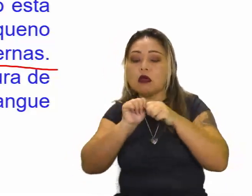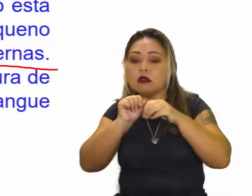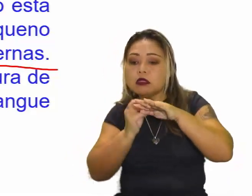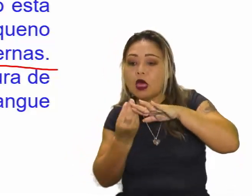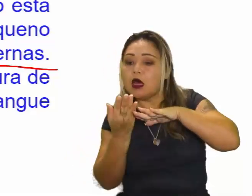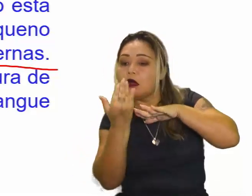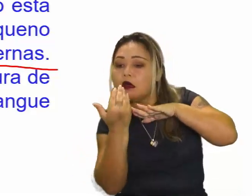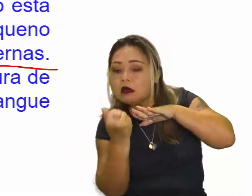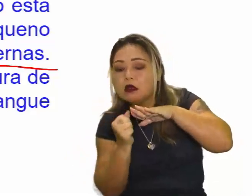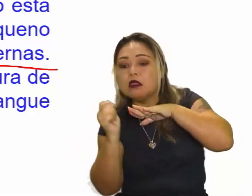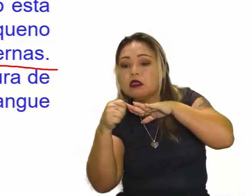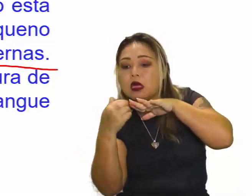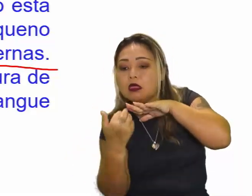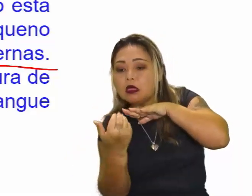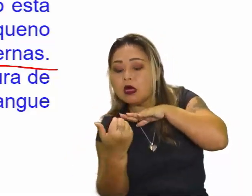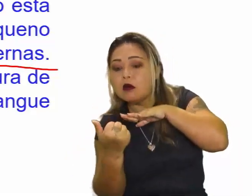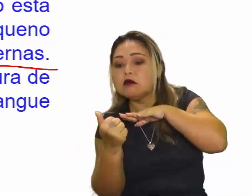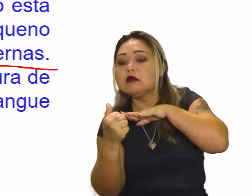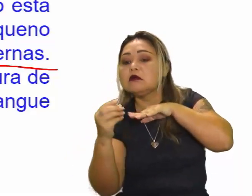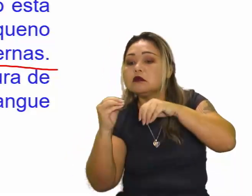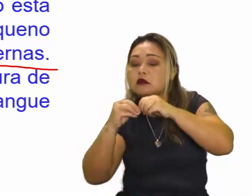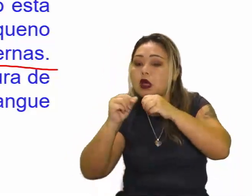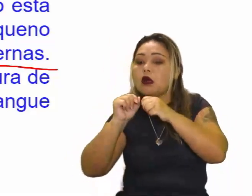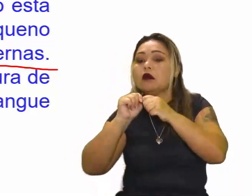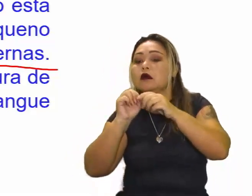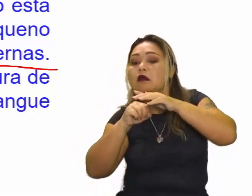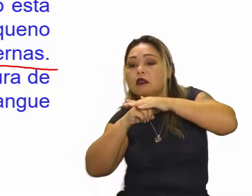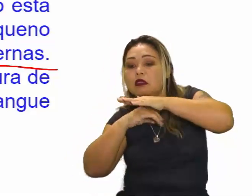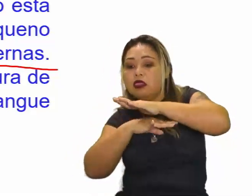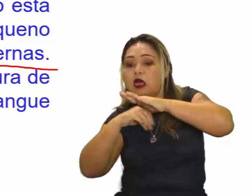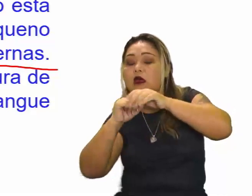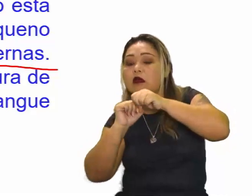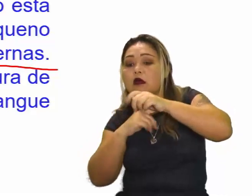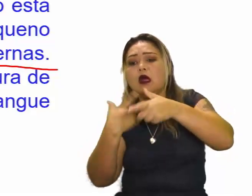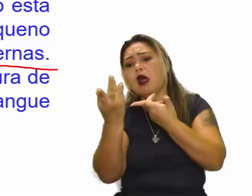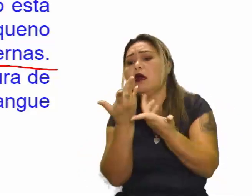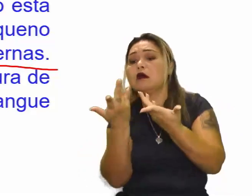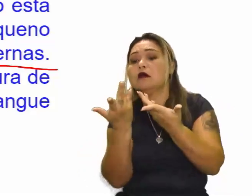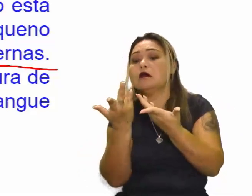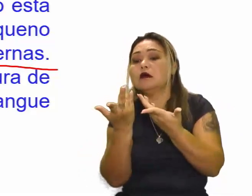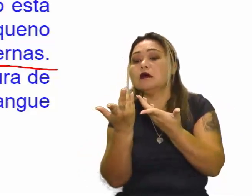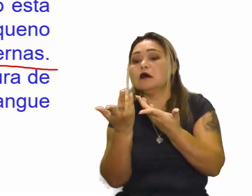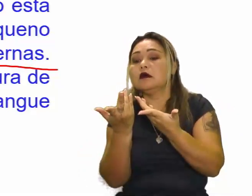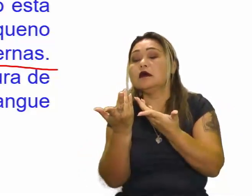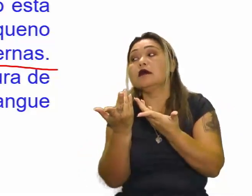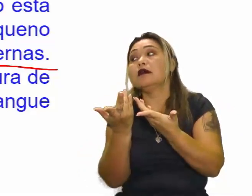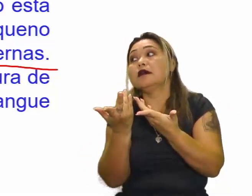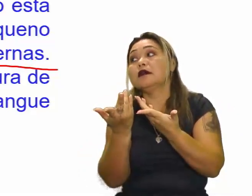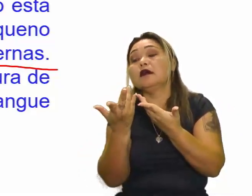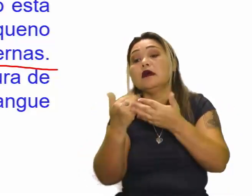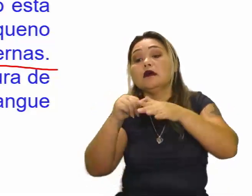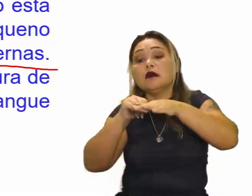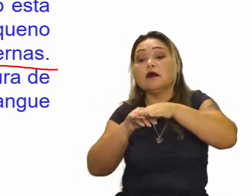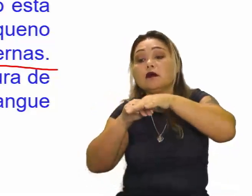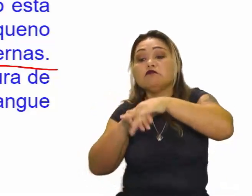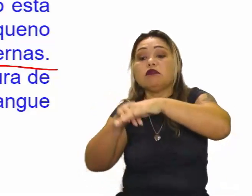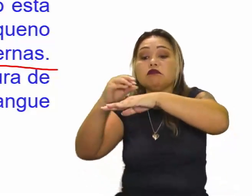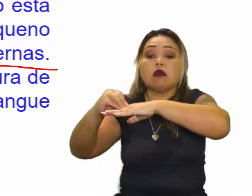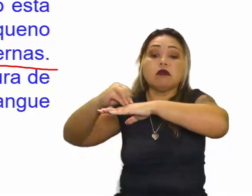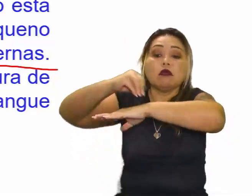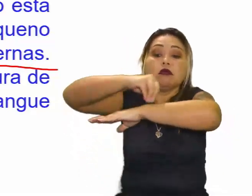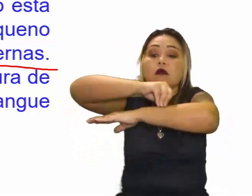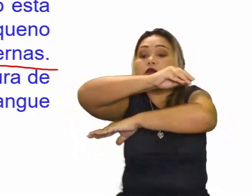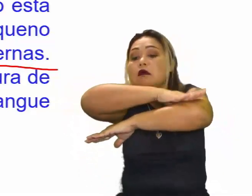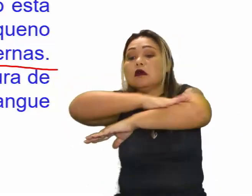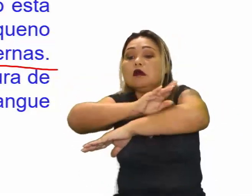se alimentar, para poder fazer suas atividades fisiológicas. Que atividades fisiológicas? Pular, saltar, ir atrás